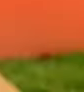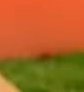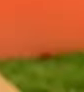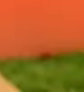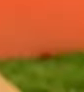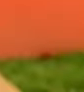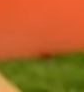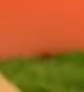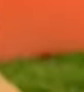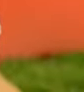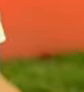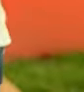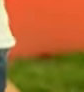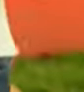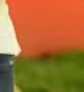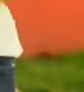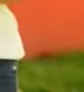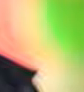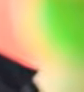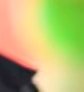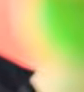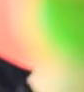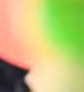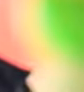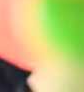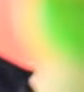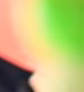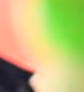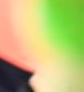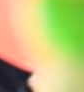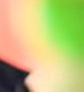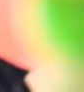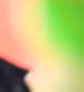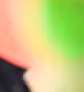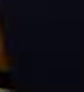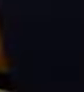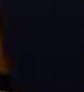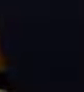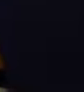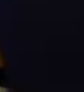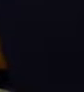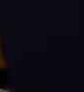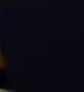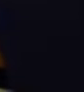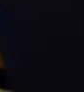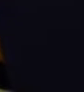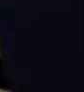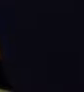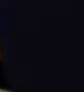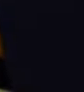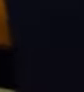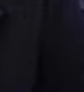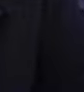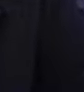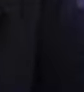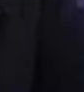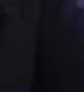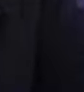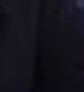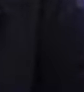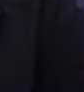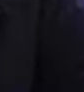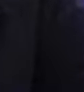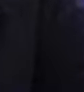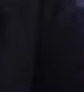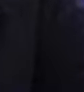créditos. Ariadne Joseane, chefe do departamento de EAD do IFRO, explica as situações que configuram plágio. O plágio